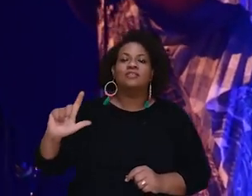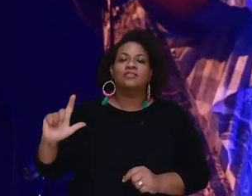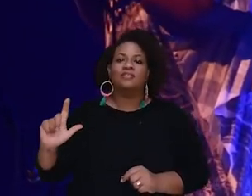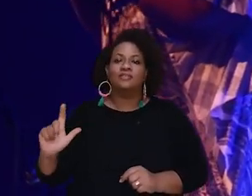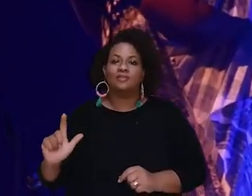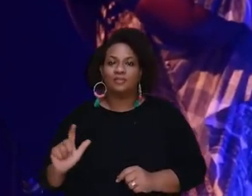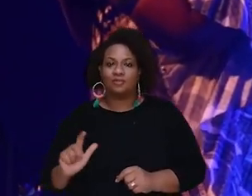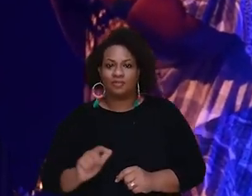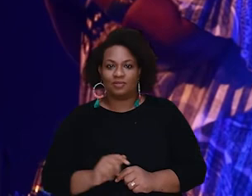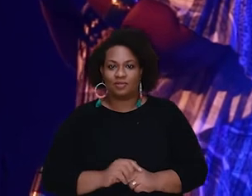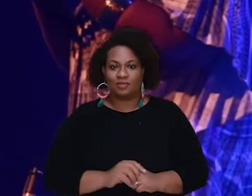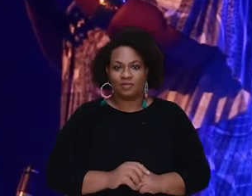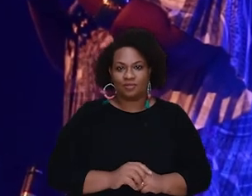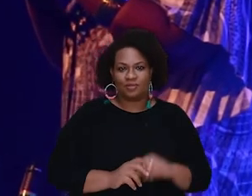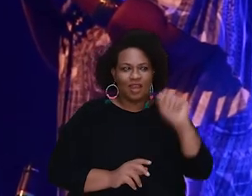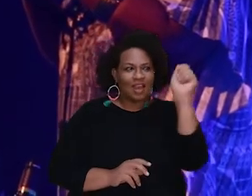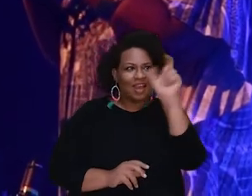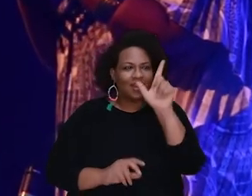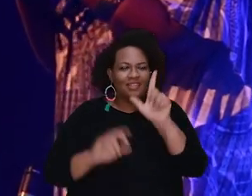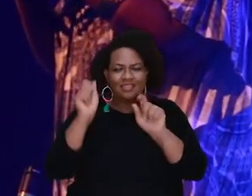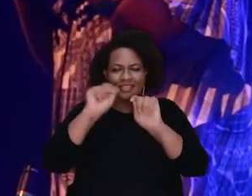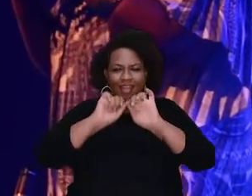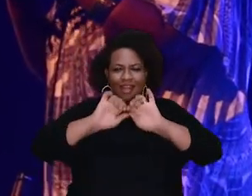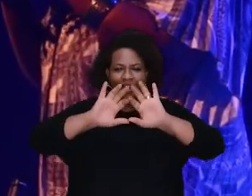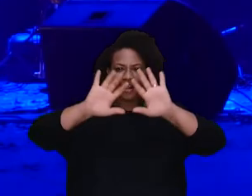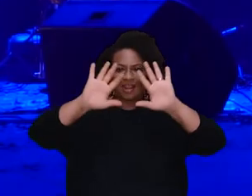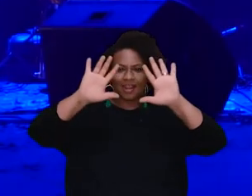e o dia é azul, Mia,